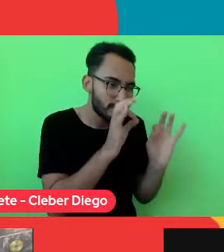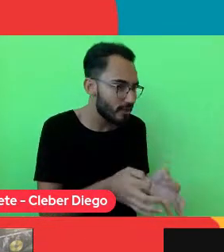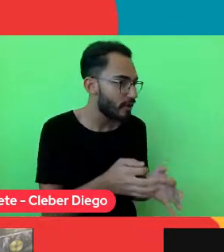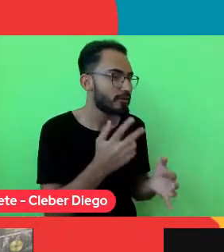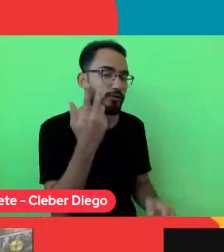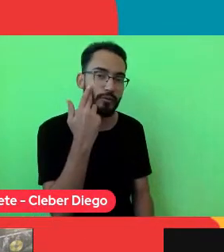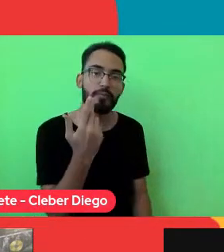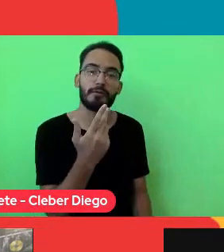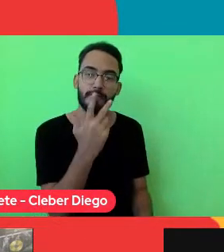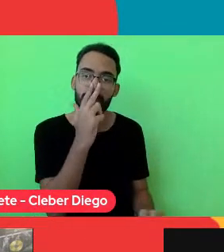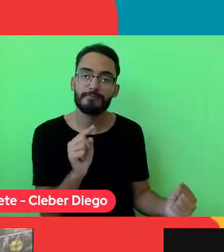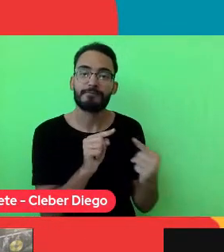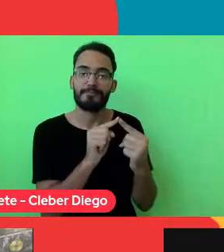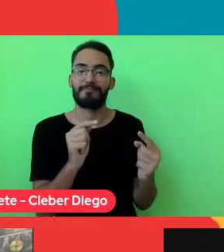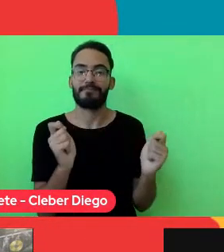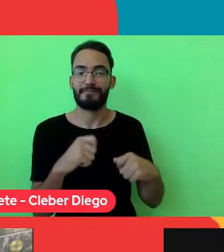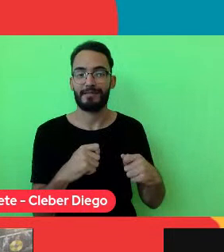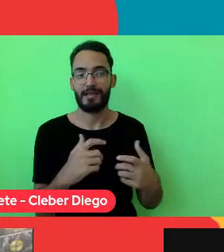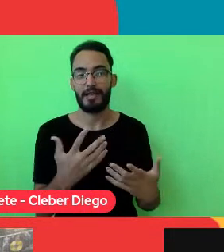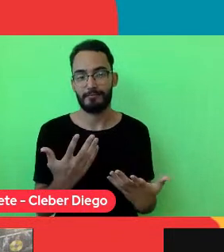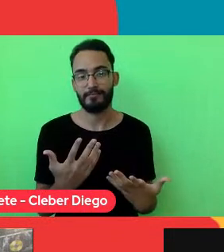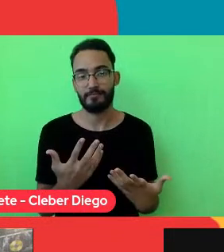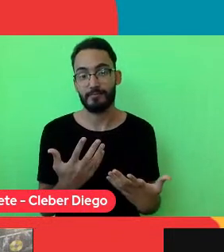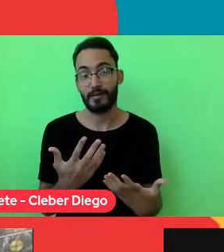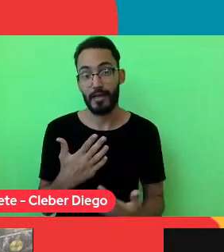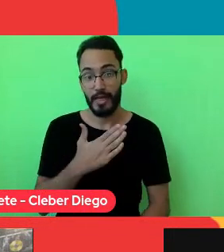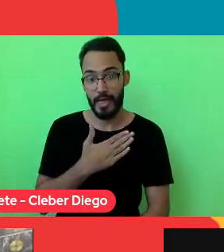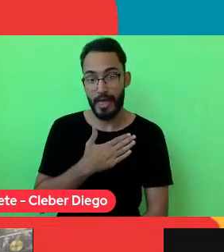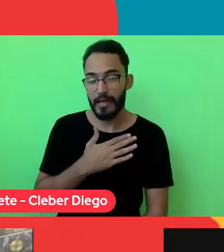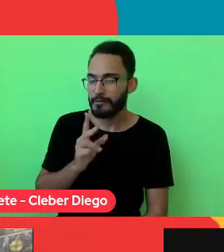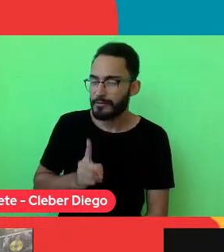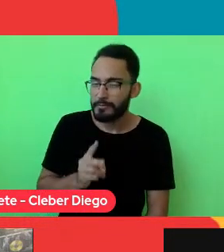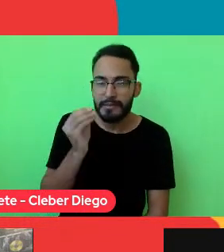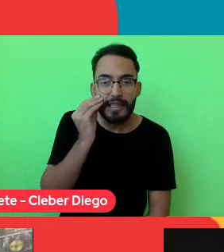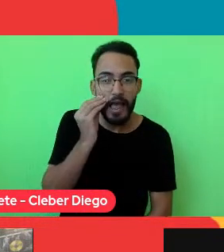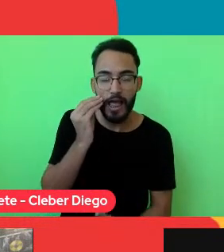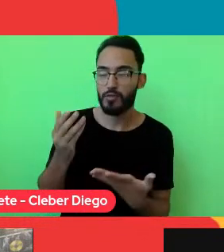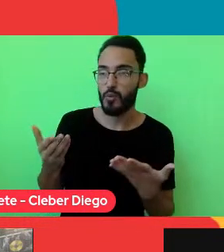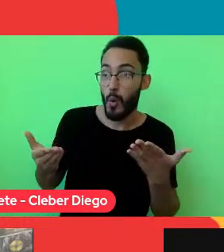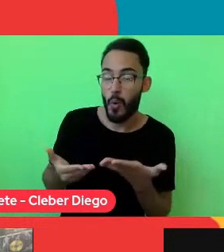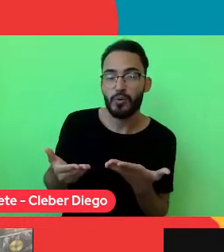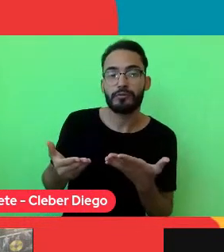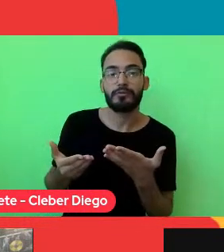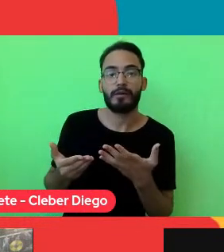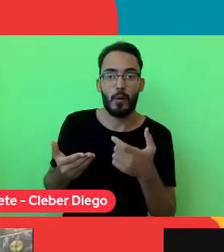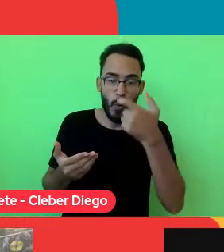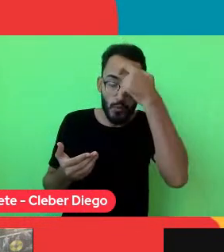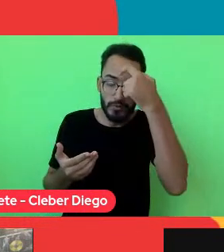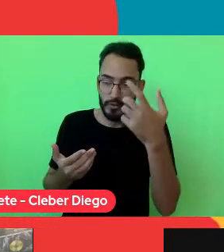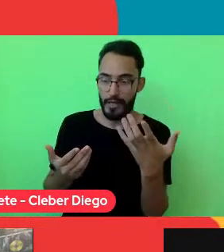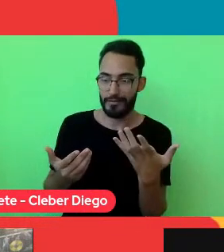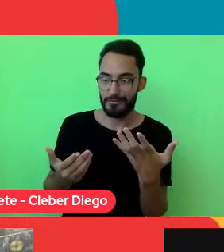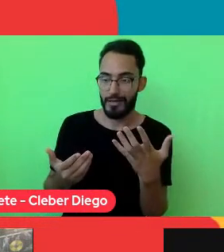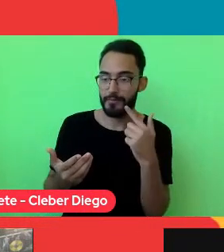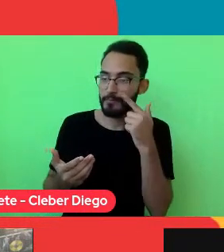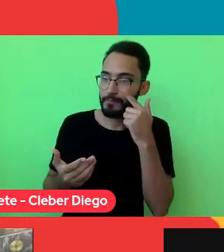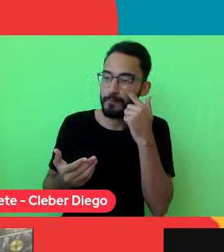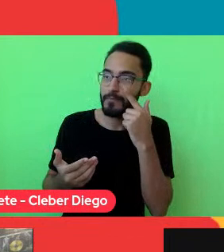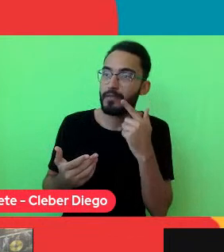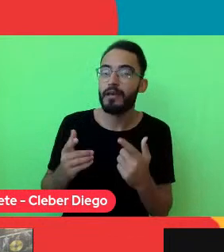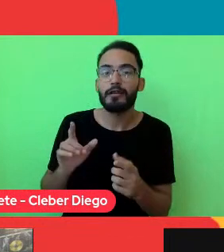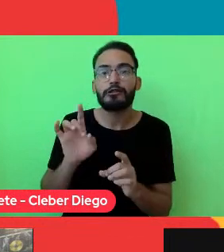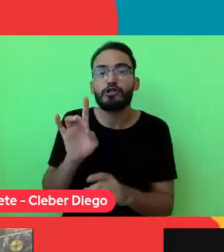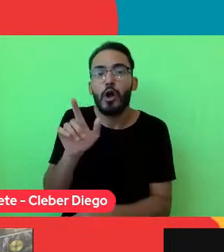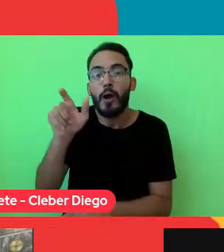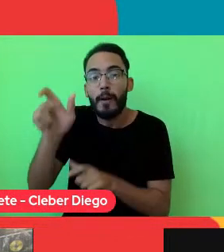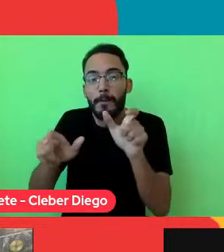joga a meu favor, né? E eu acho que, inclusive, eu tento, na gente, hoje, com a consciência do quanto... Não só para as mulheres,